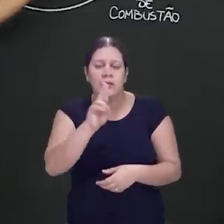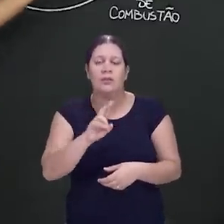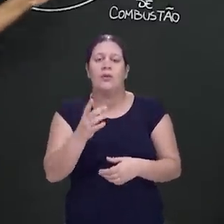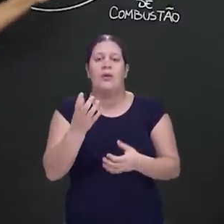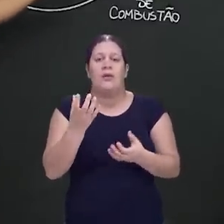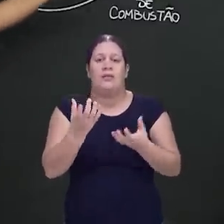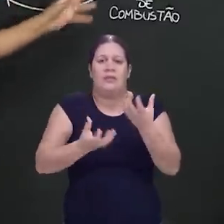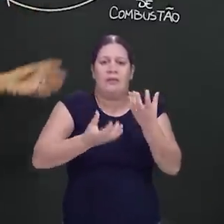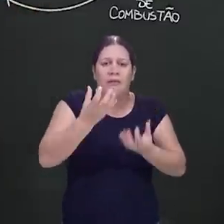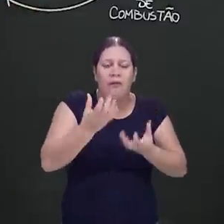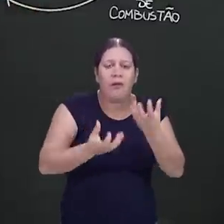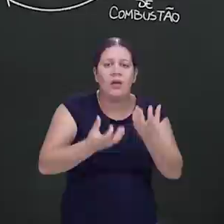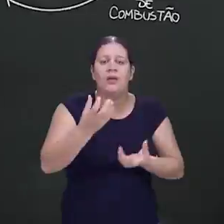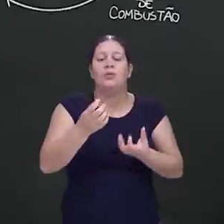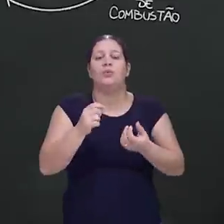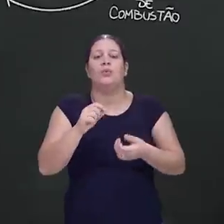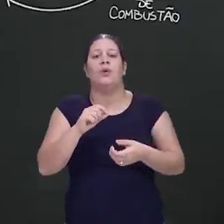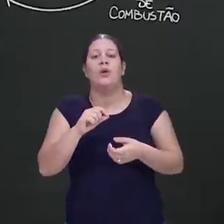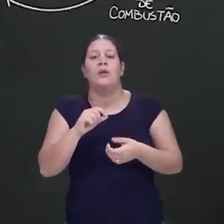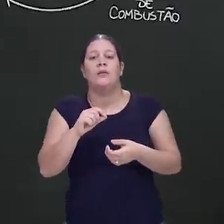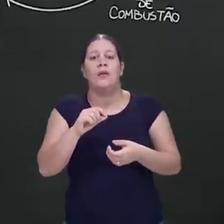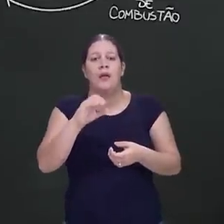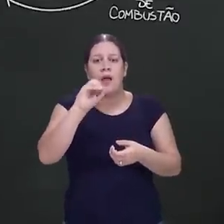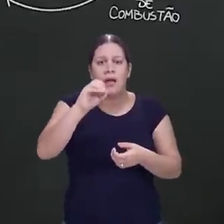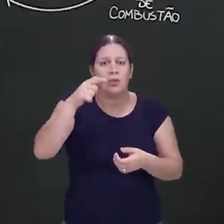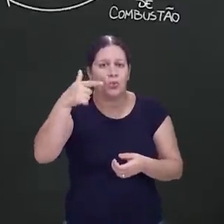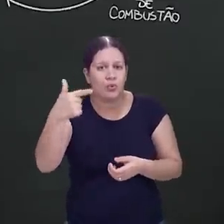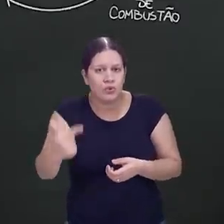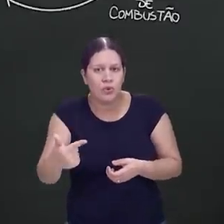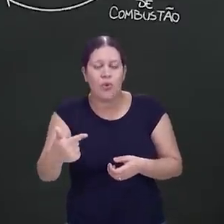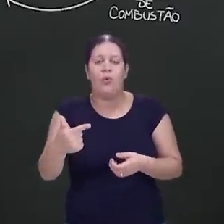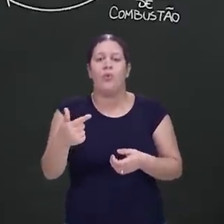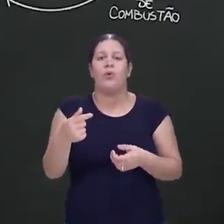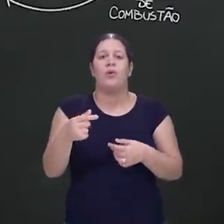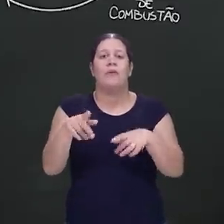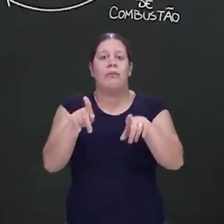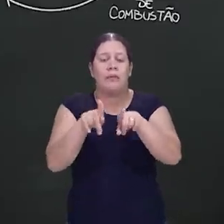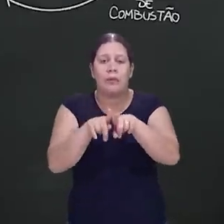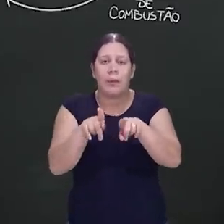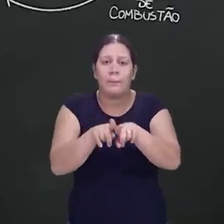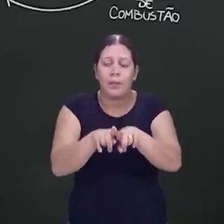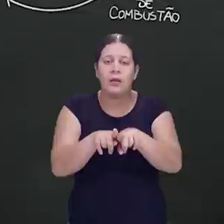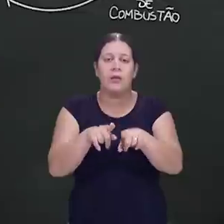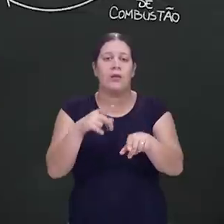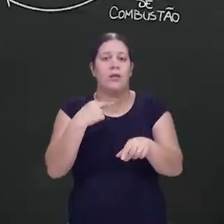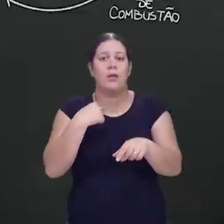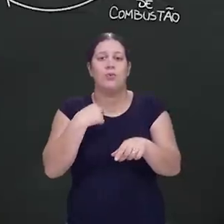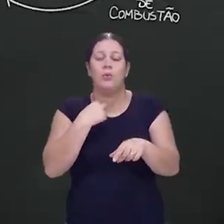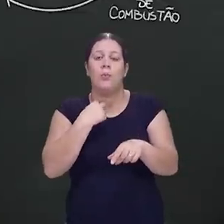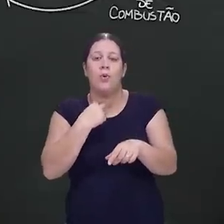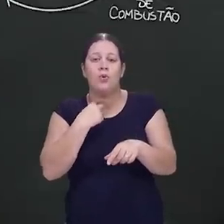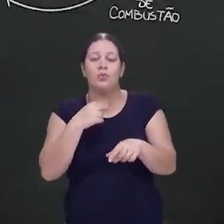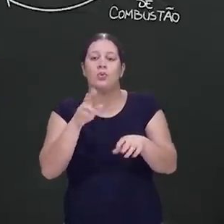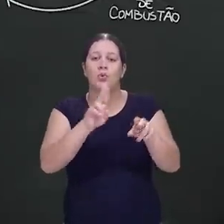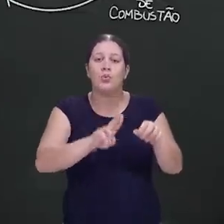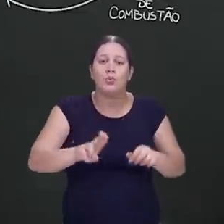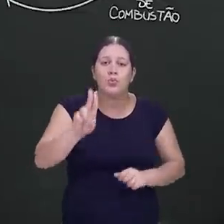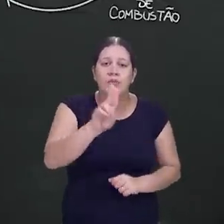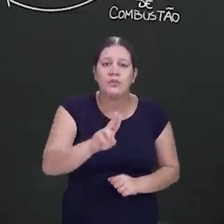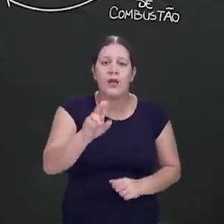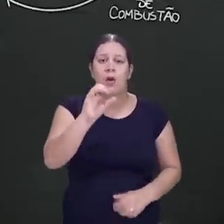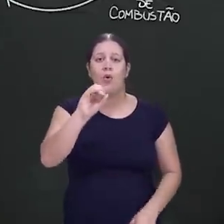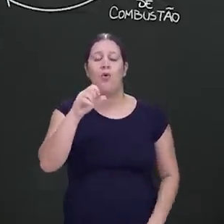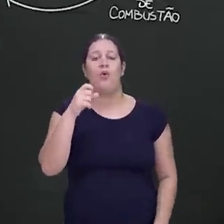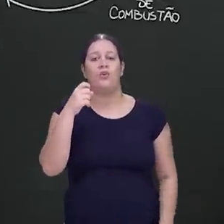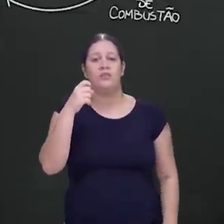queima direta, usando oxigênio, quanto apenas usando um forno, a chamada pirólise, onde eu não coloco oxigênio ali, para